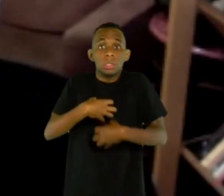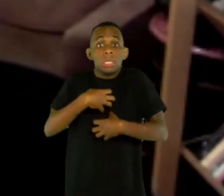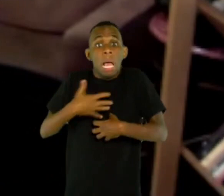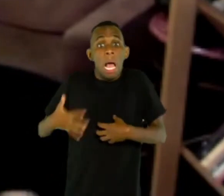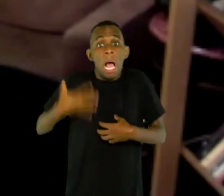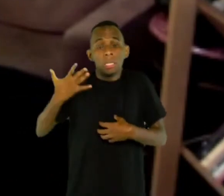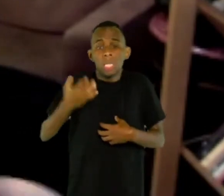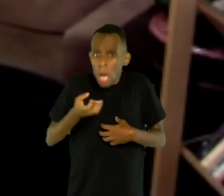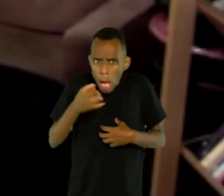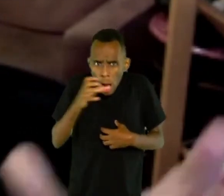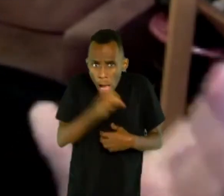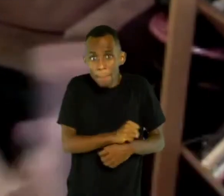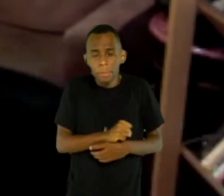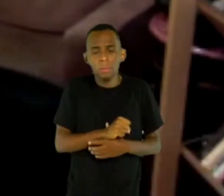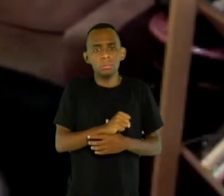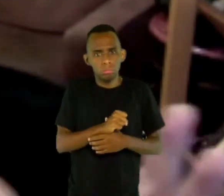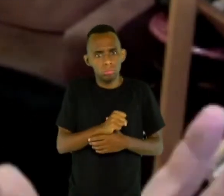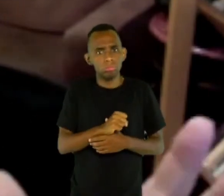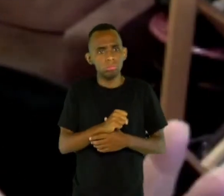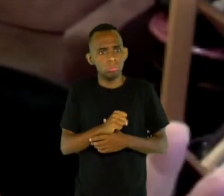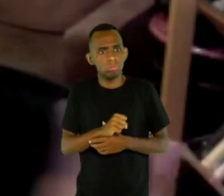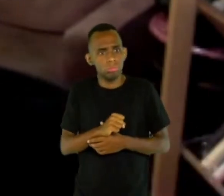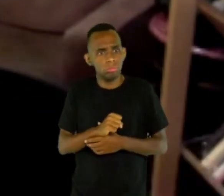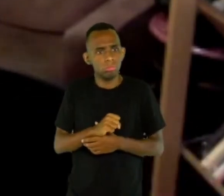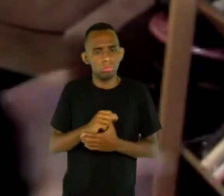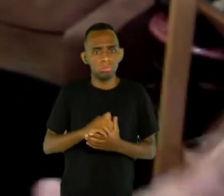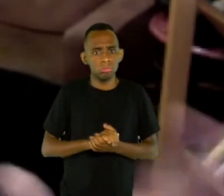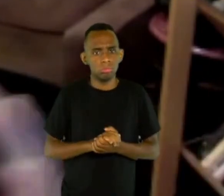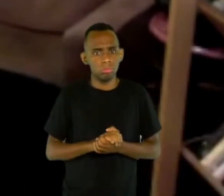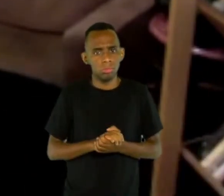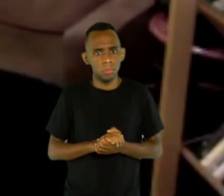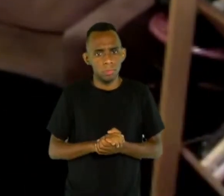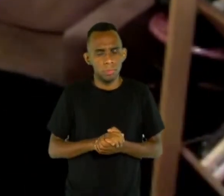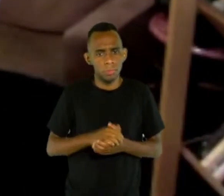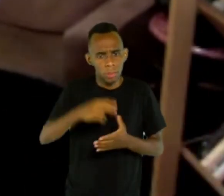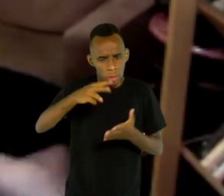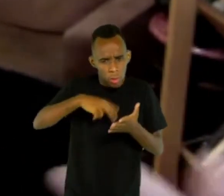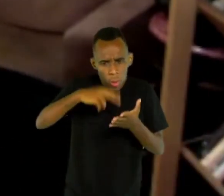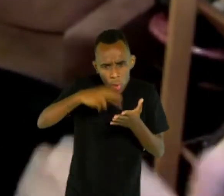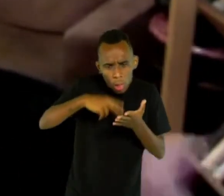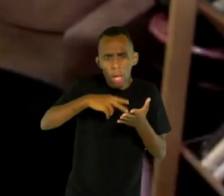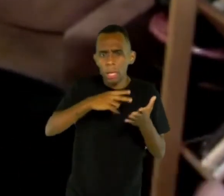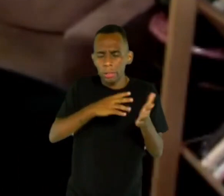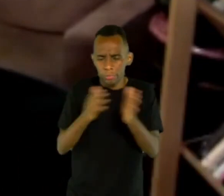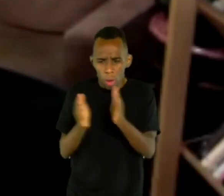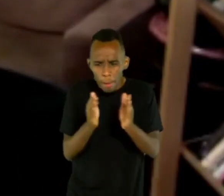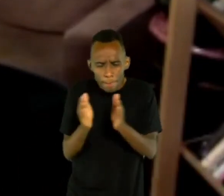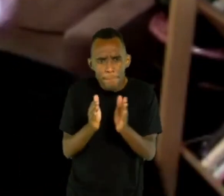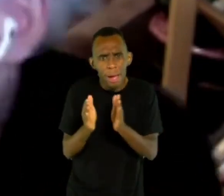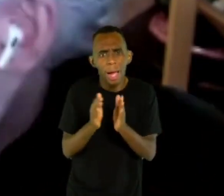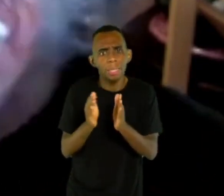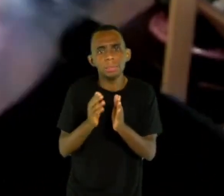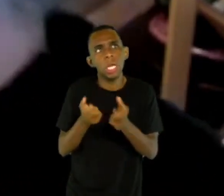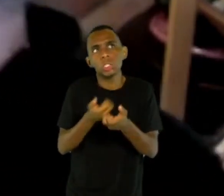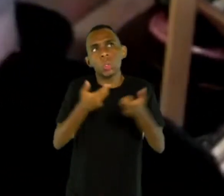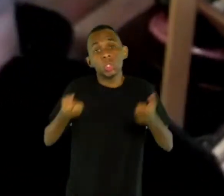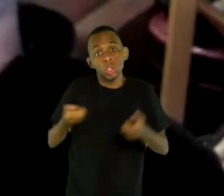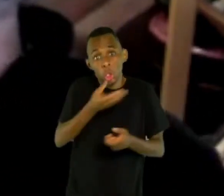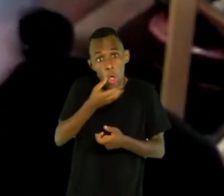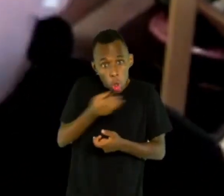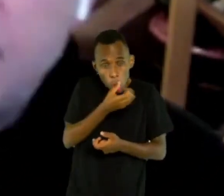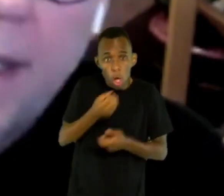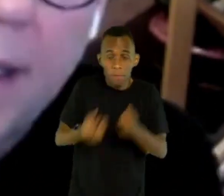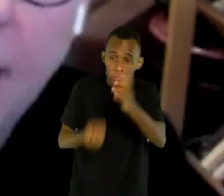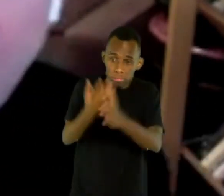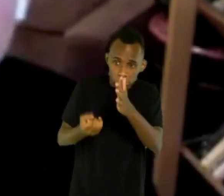Eu leio muito e eu procuro ler uma parte do tempo, dedicar meu tempo de leitura para as coisas novas que saem. Eu estou aqui com uma opção de